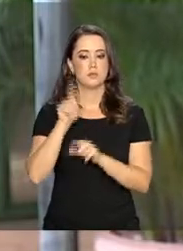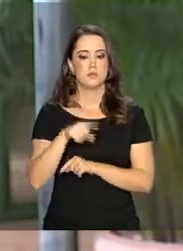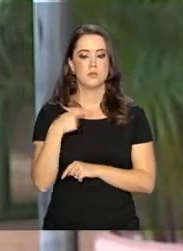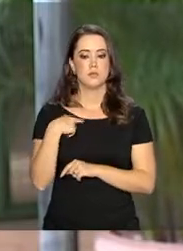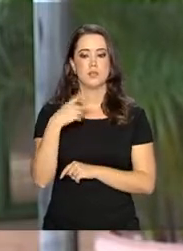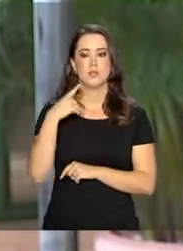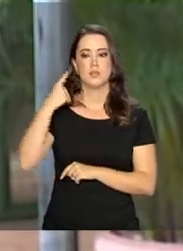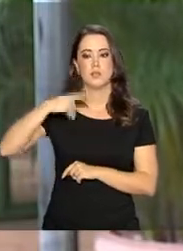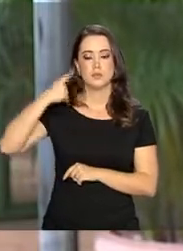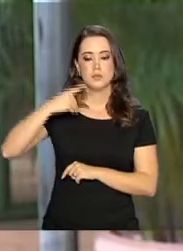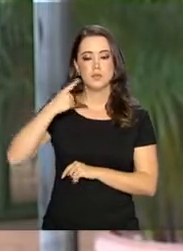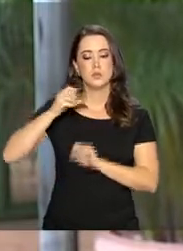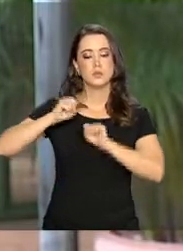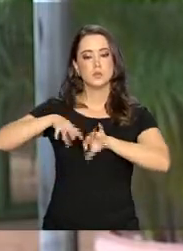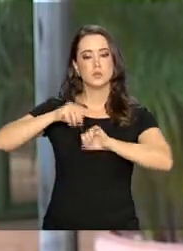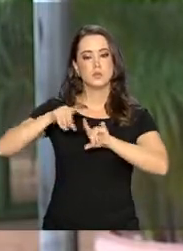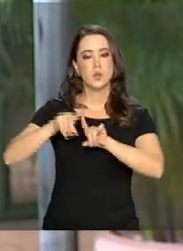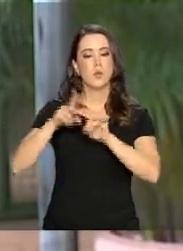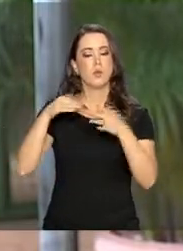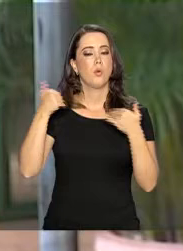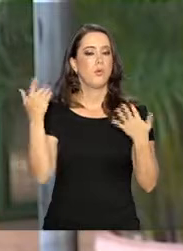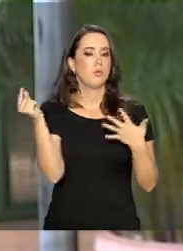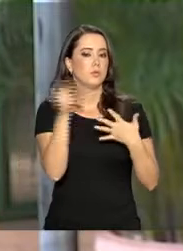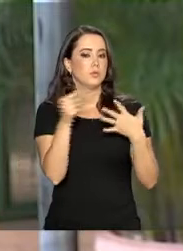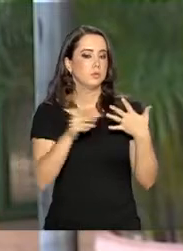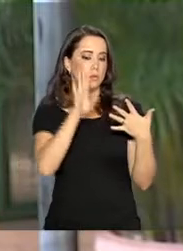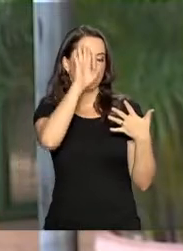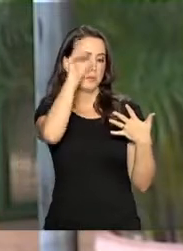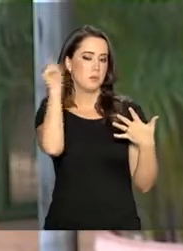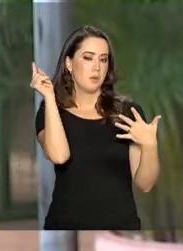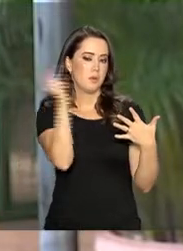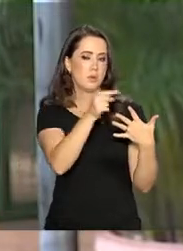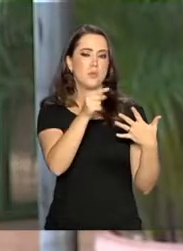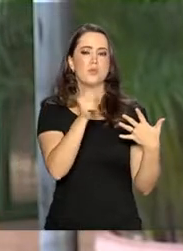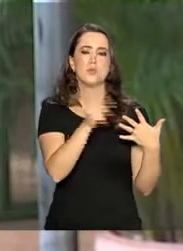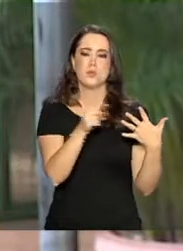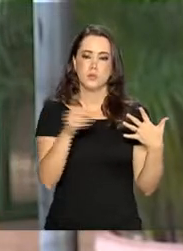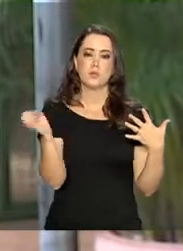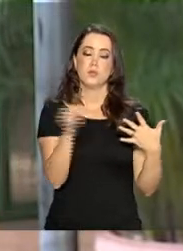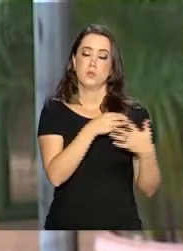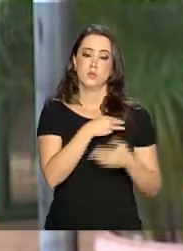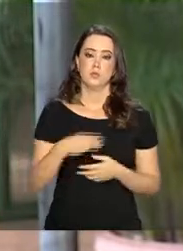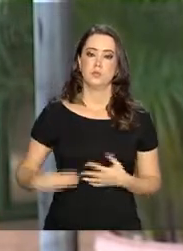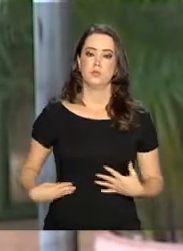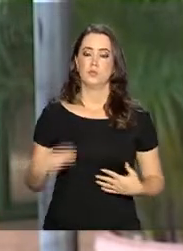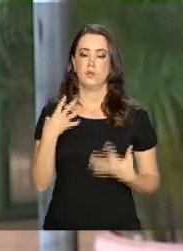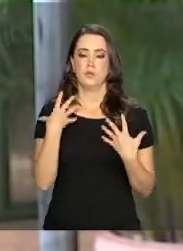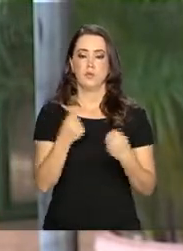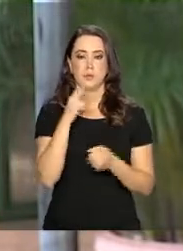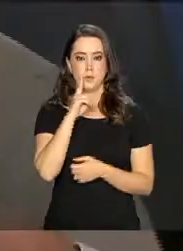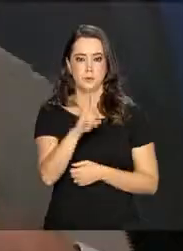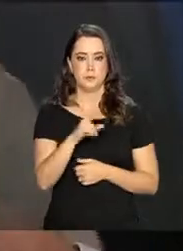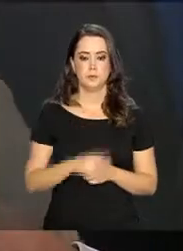que é advogada e educadora, ela comentou quais são as prioridades desse novo ministério. Vamos ouvi-la.